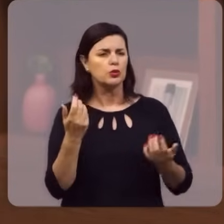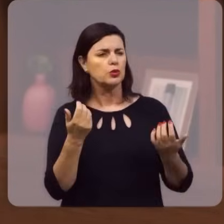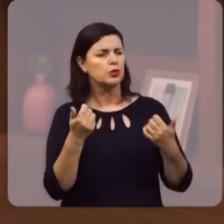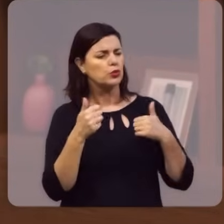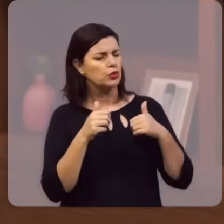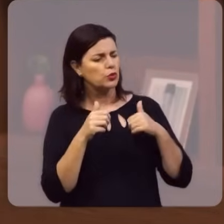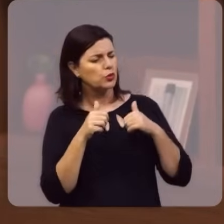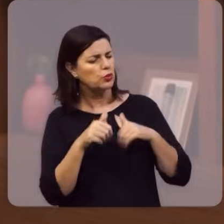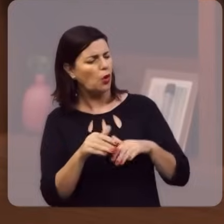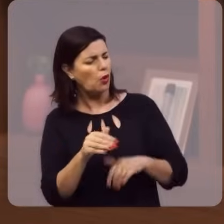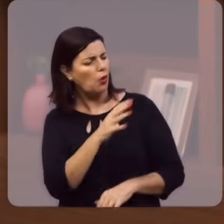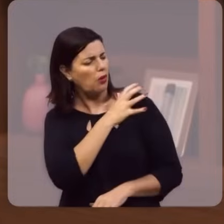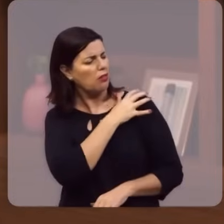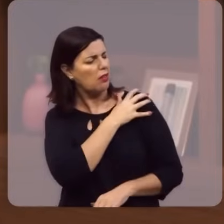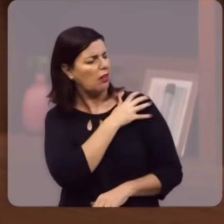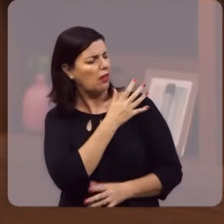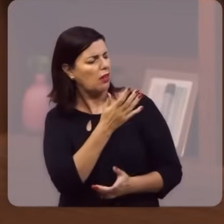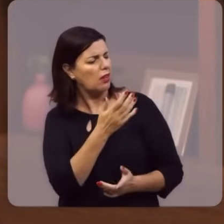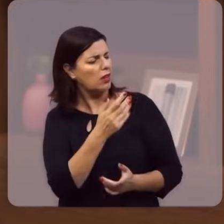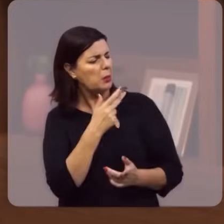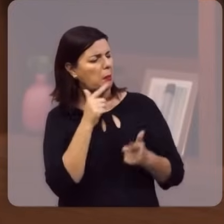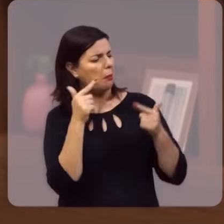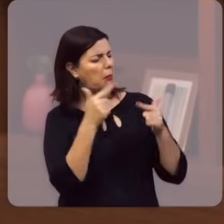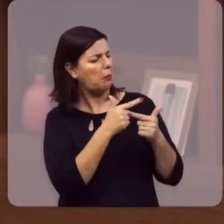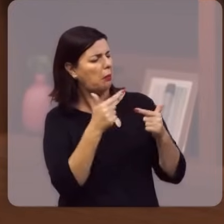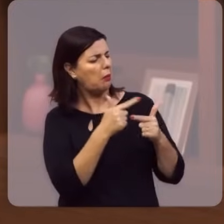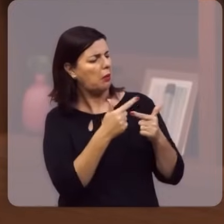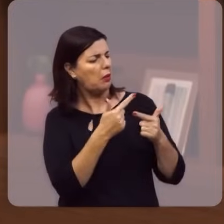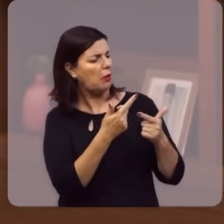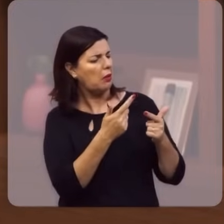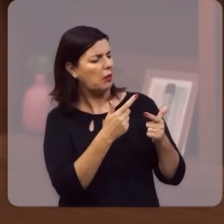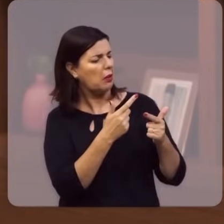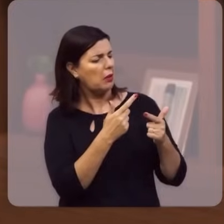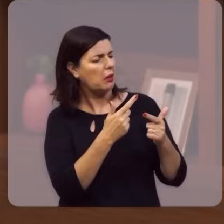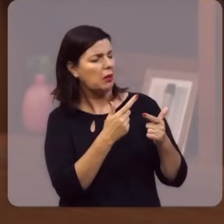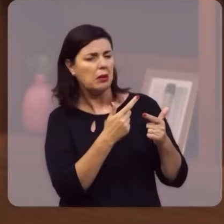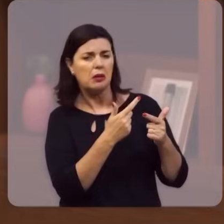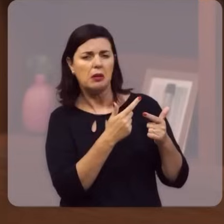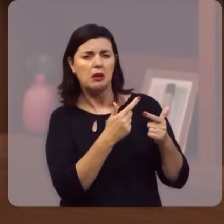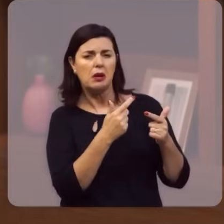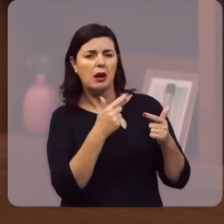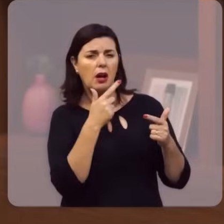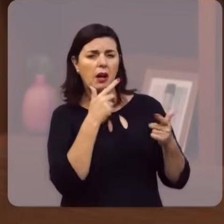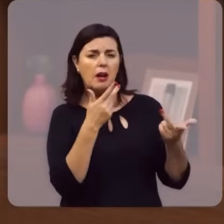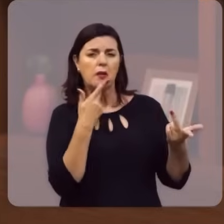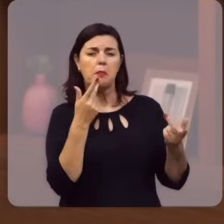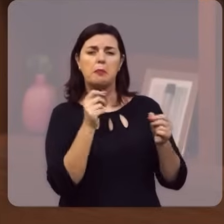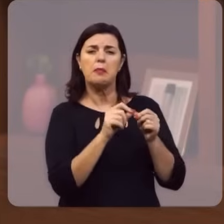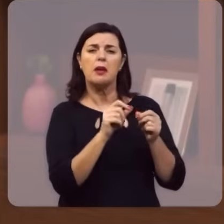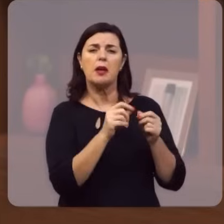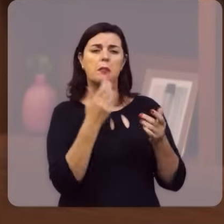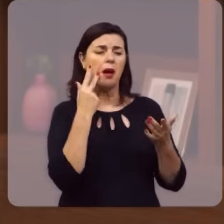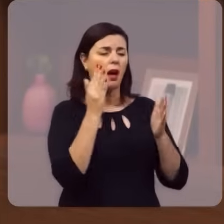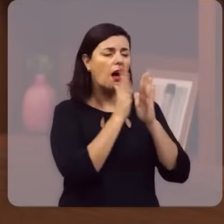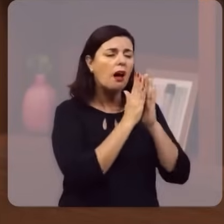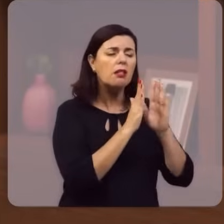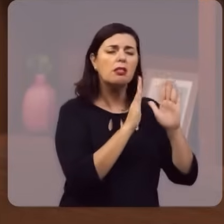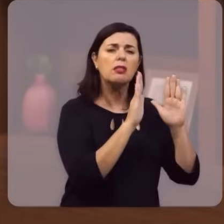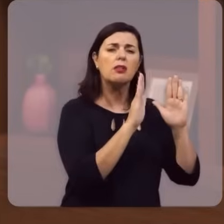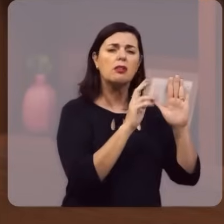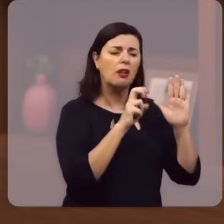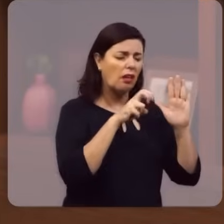primeiro vestindo uma túnica se ajoelhando diante deles ombreteiramente para